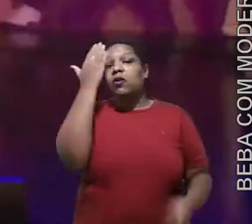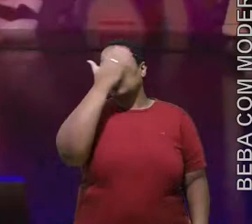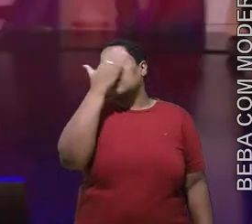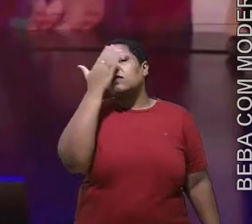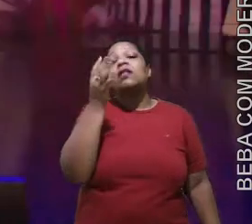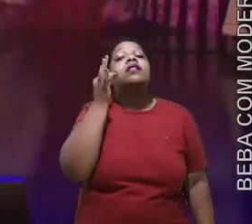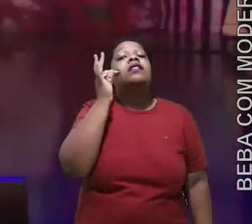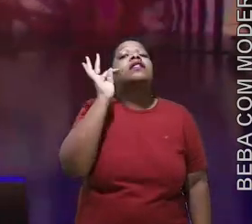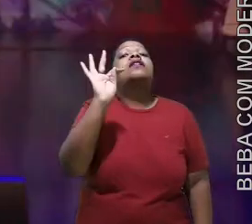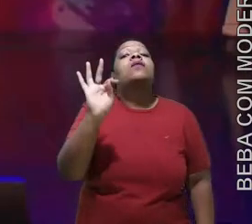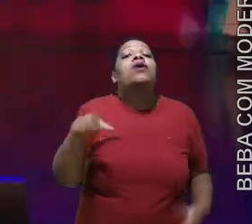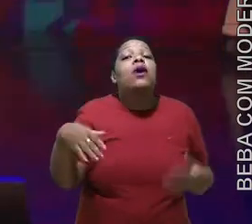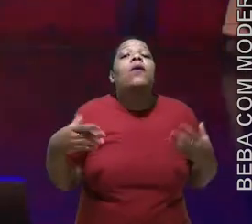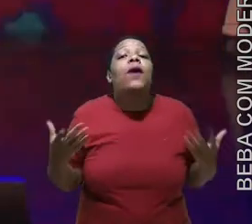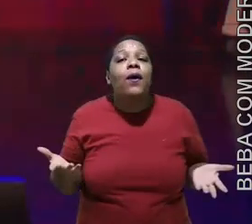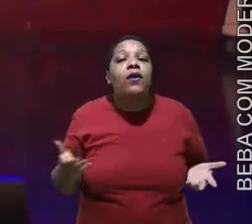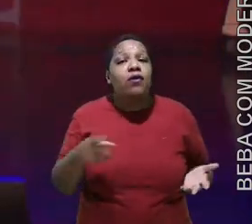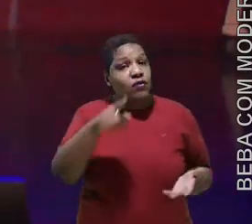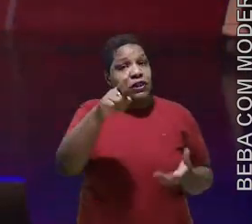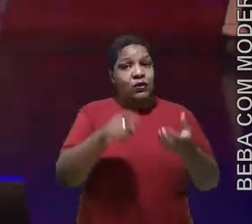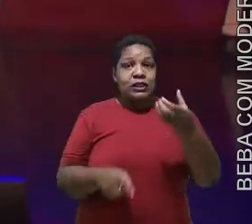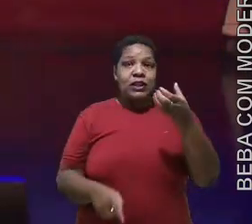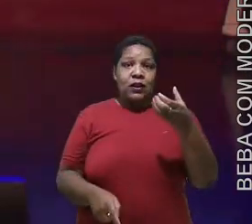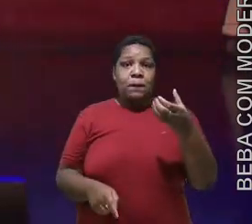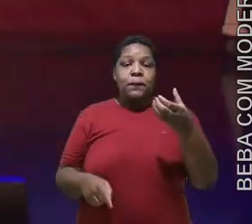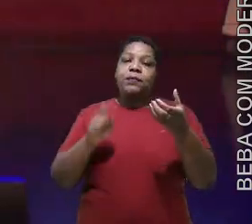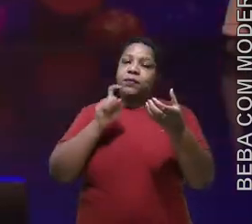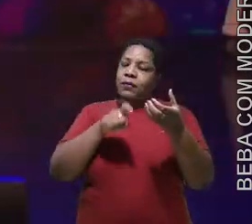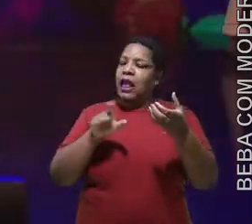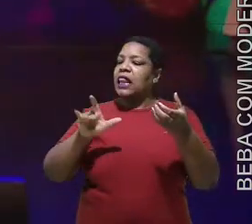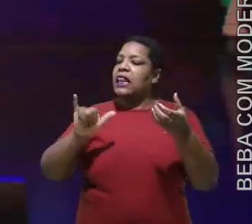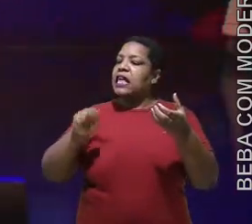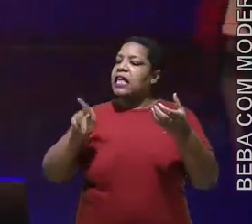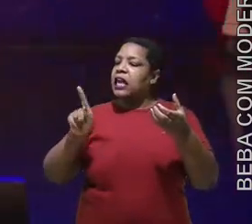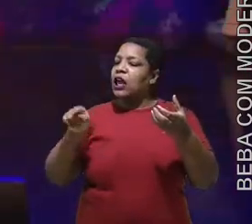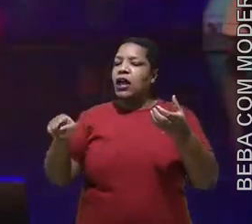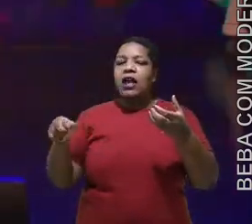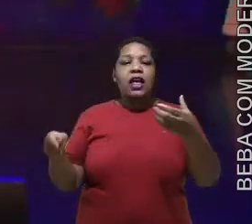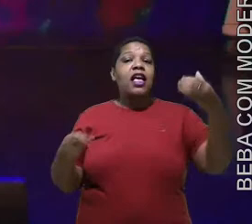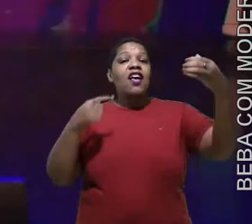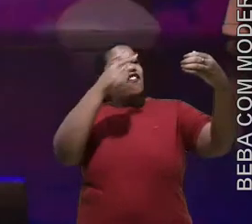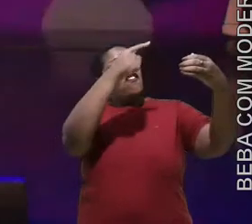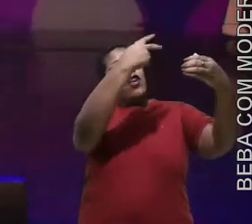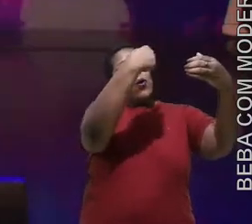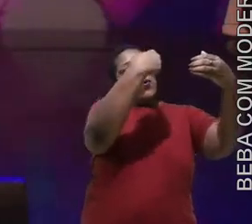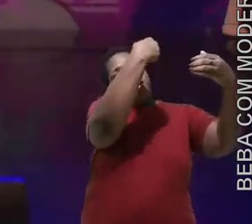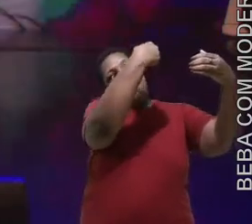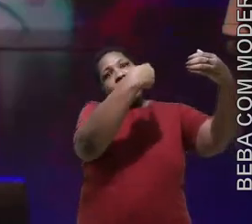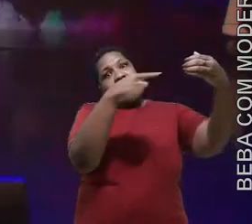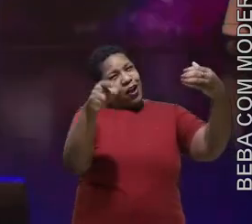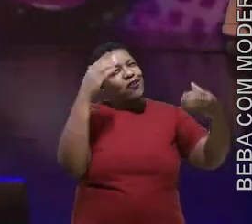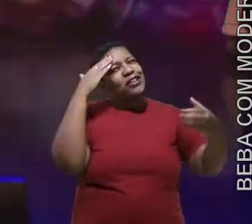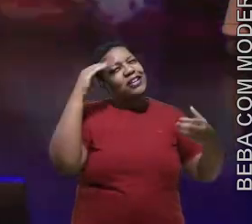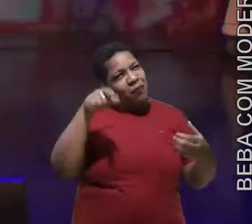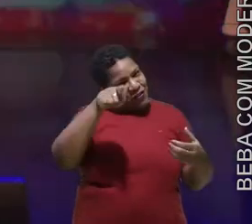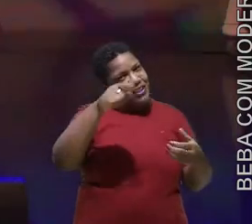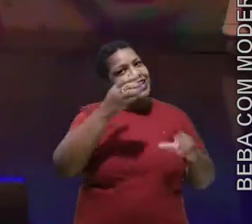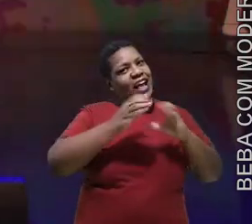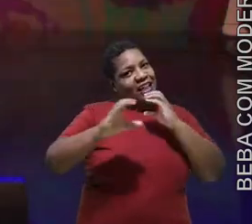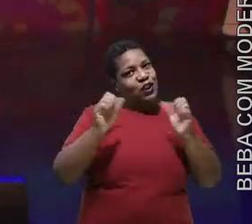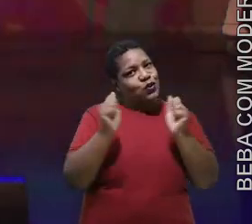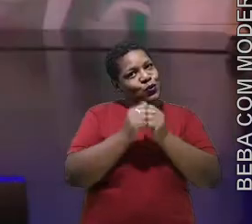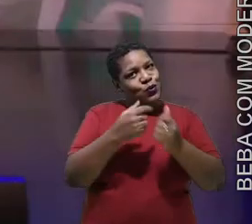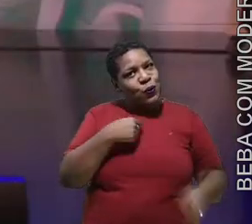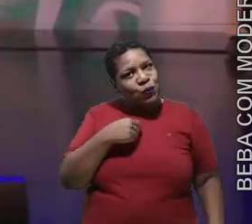é o testemunho aqui a gente tem o seu celular abre o livro computador Vilma você mesmo cantando que é assim que eu vou saber que você está